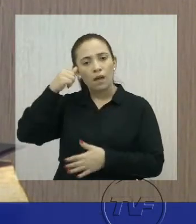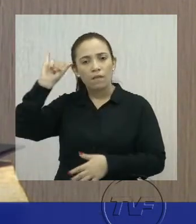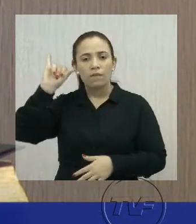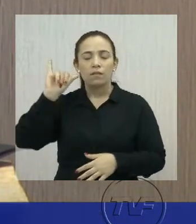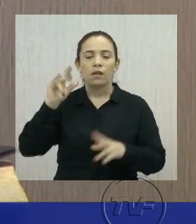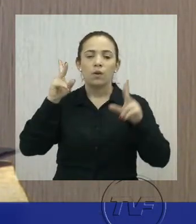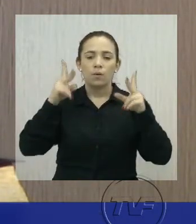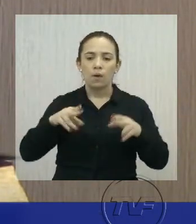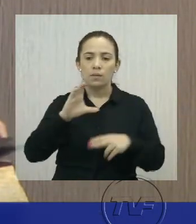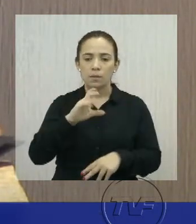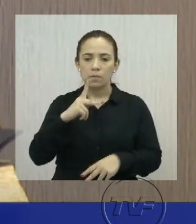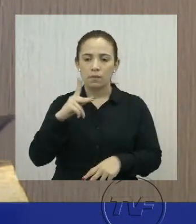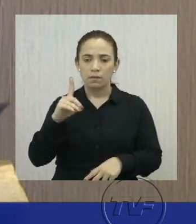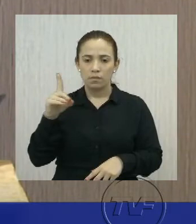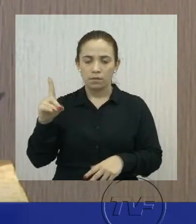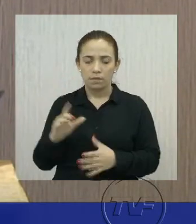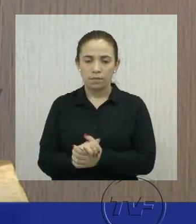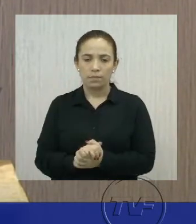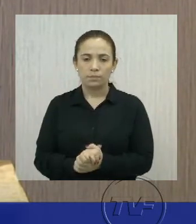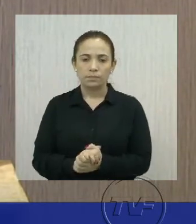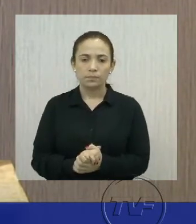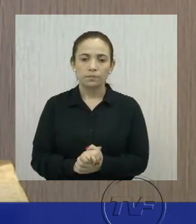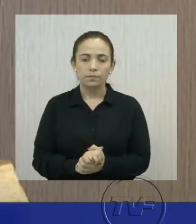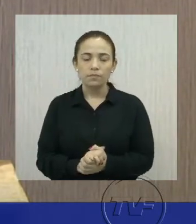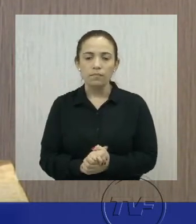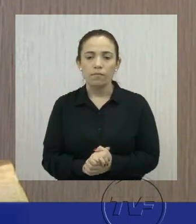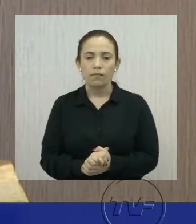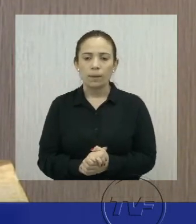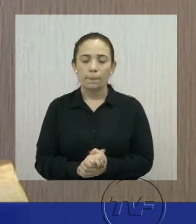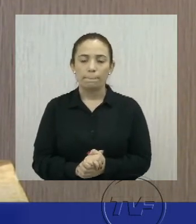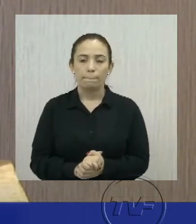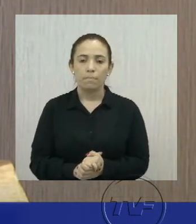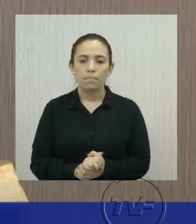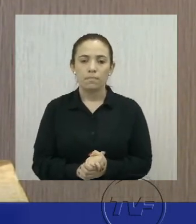a comissão do plano diretor. Presidente,